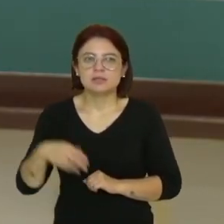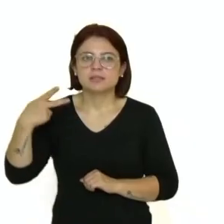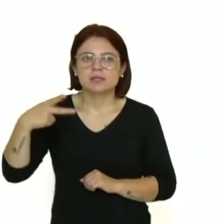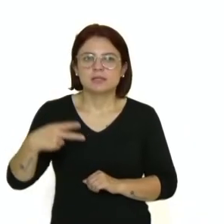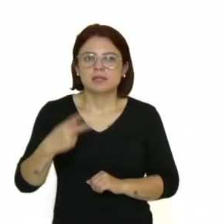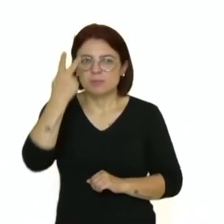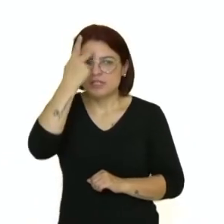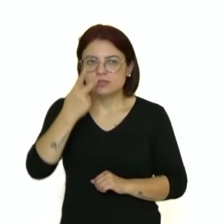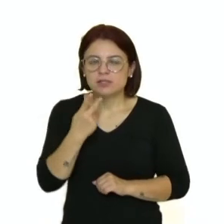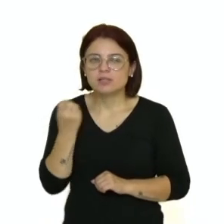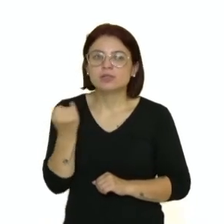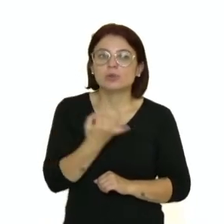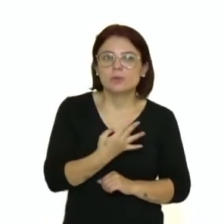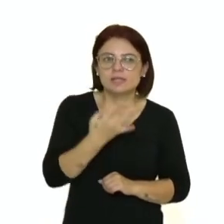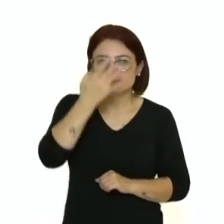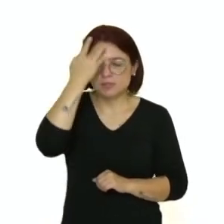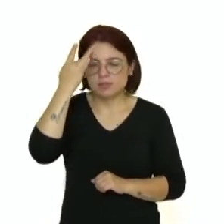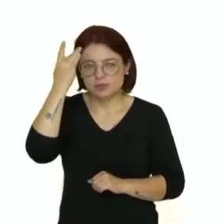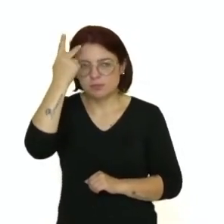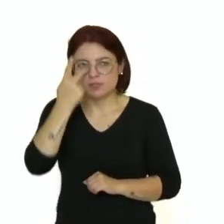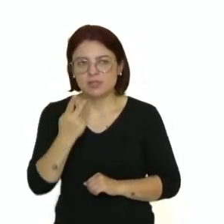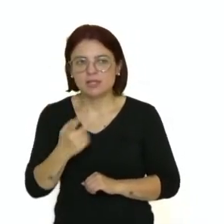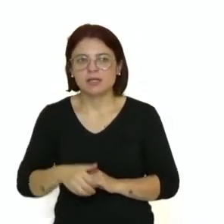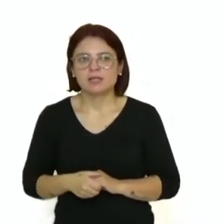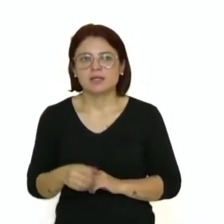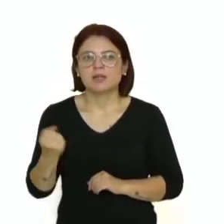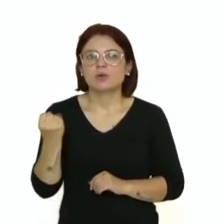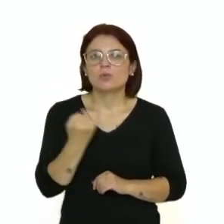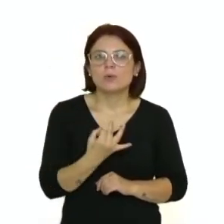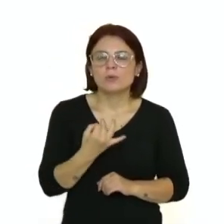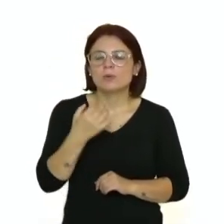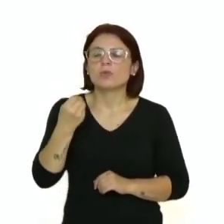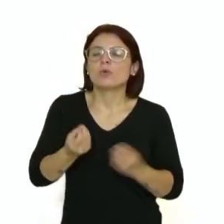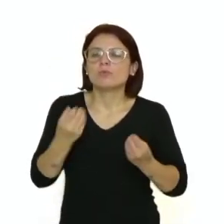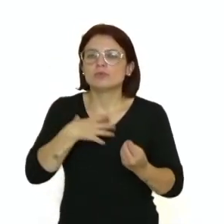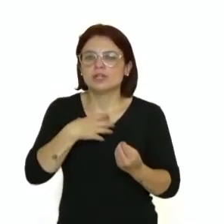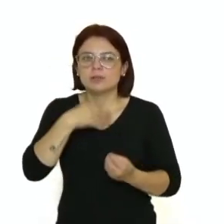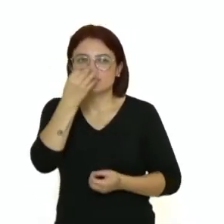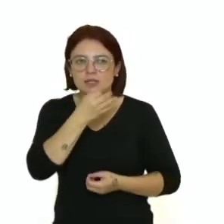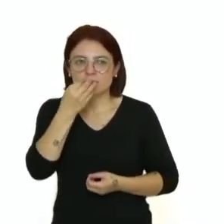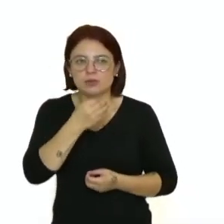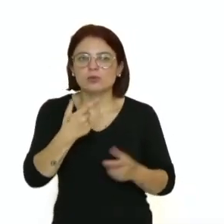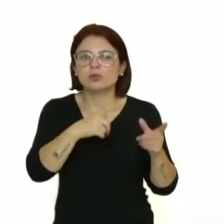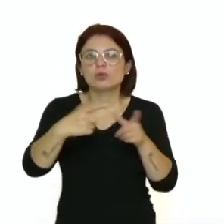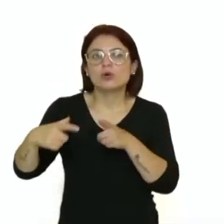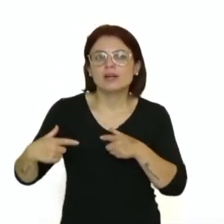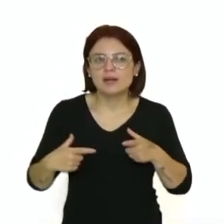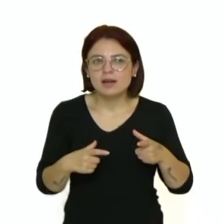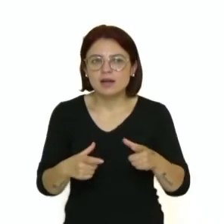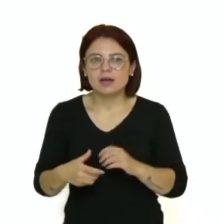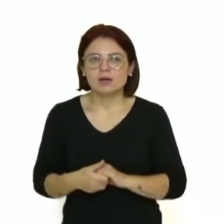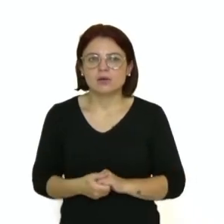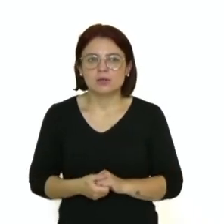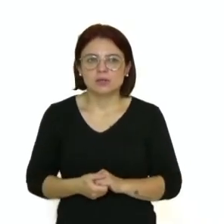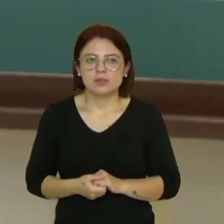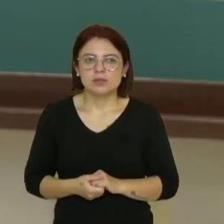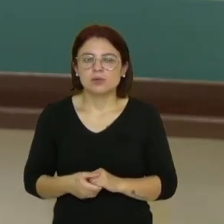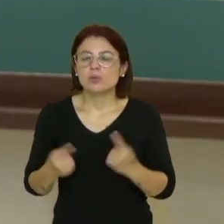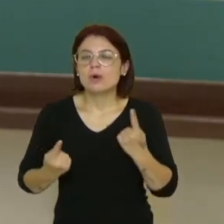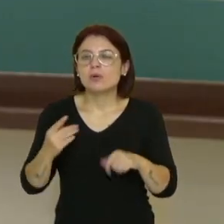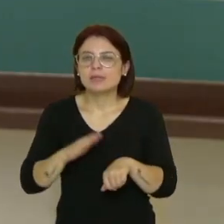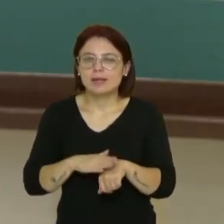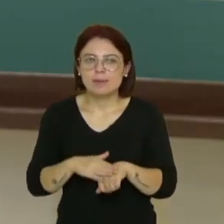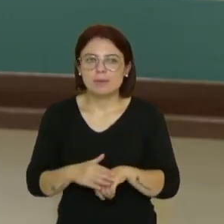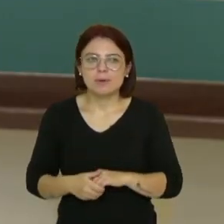passo, personagens, quantos e quais são, que tipo de narrador. Terceiro passo, local onde vai acontecer a história, em que